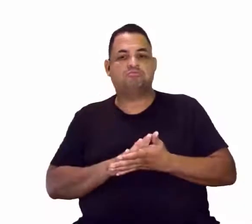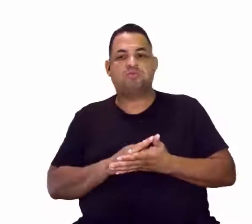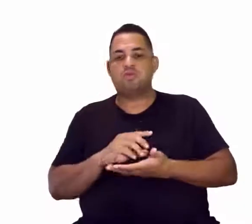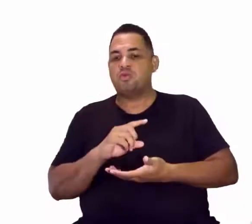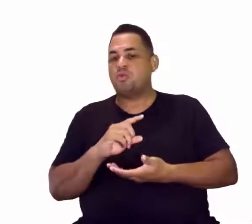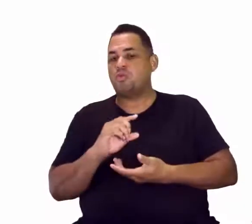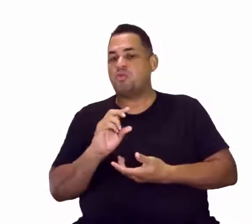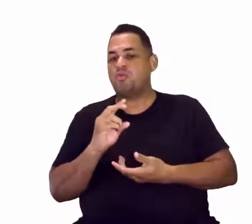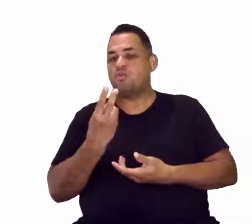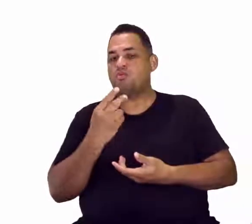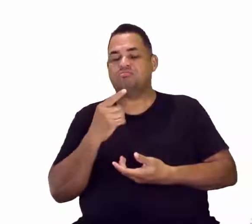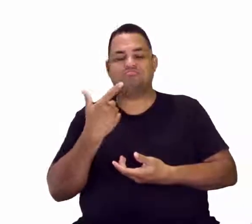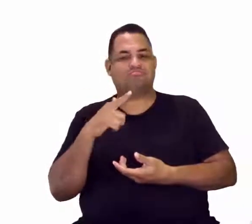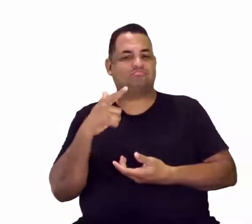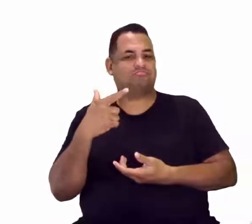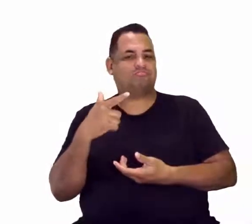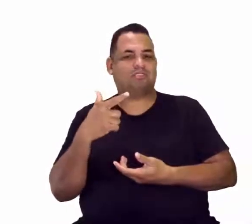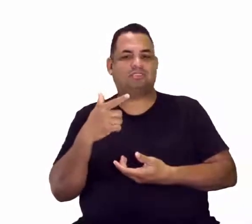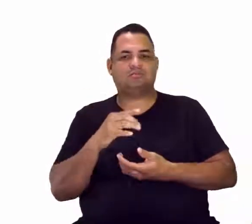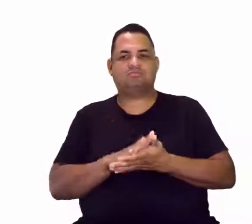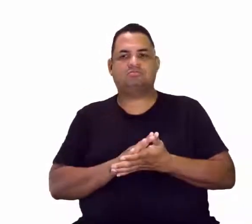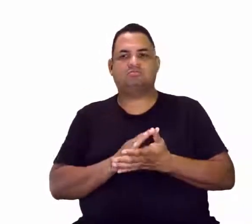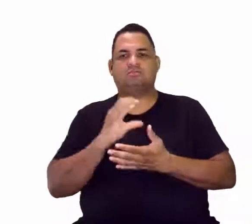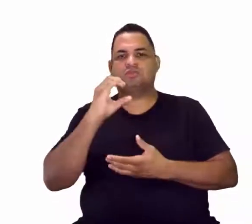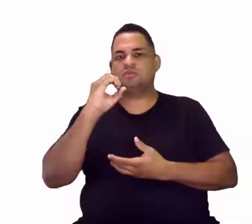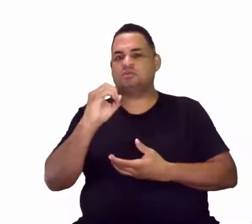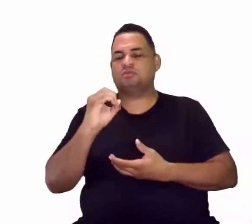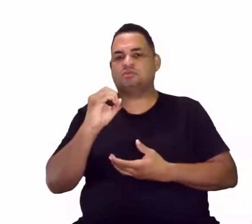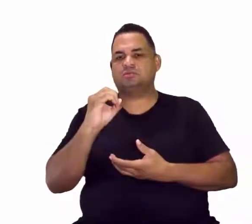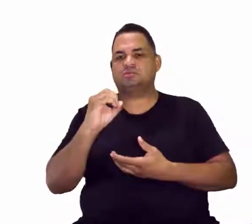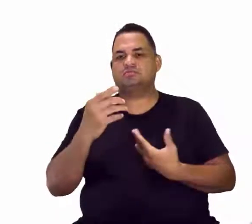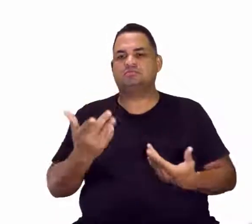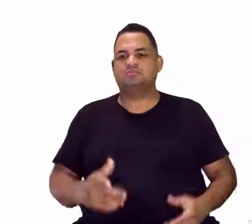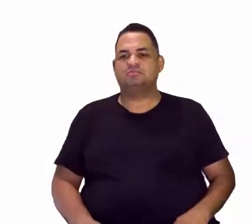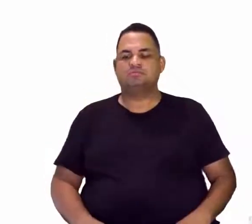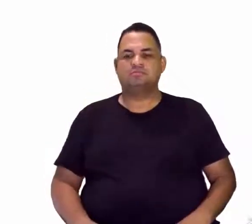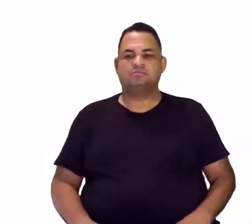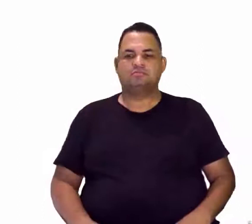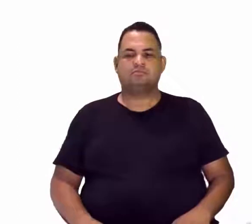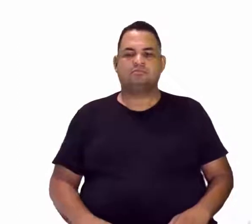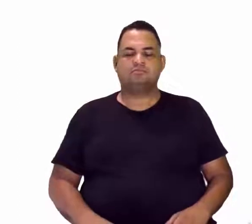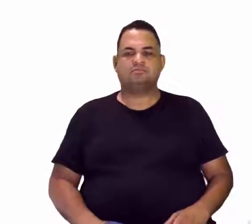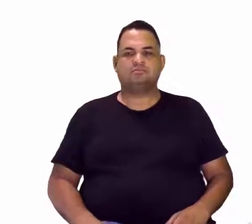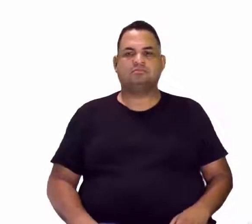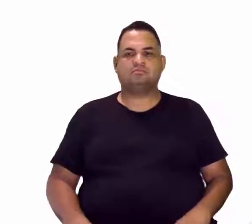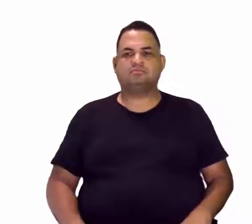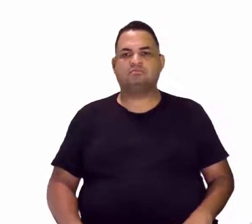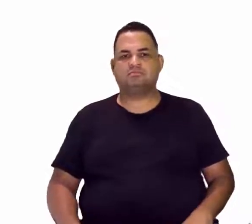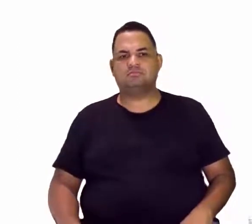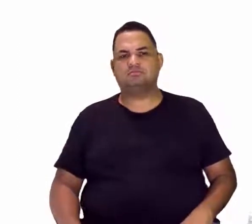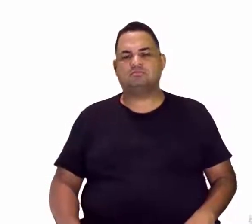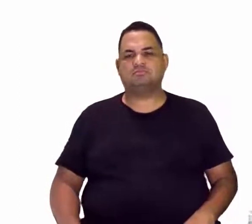oxigênio. Eu venho falando desde a aula passada isso, né? Só que a gente ainda não tinha chegado neste ponto.